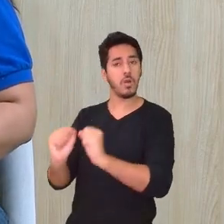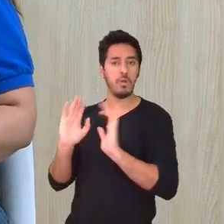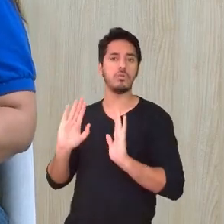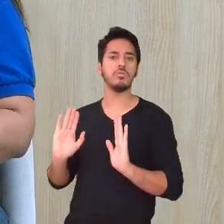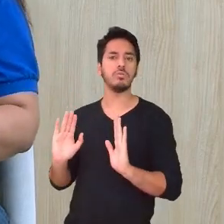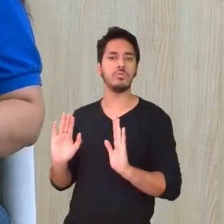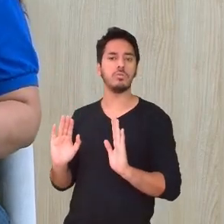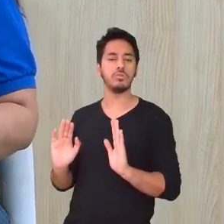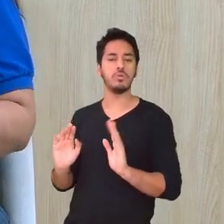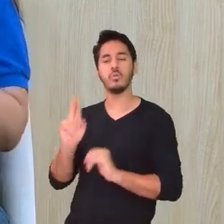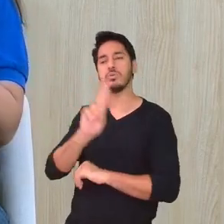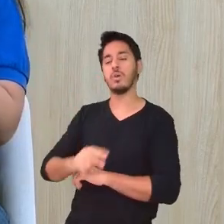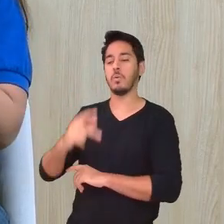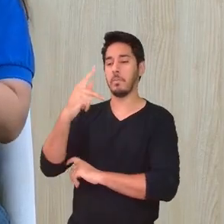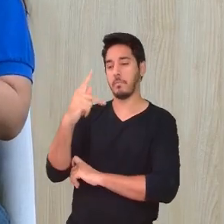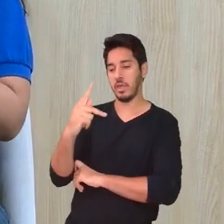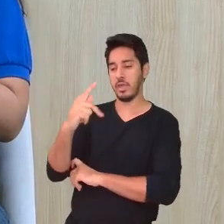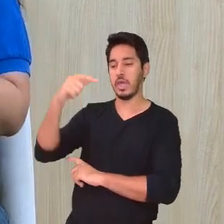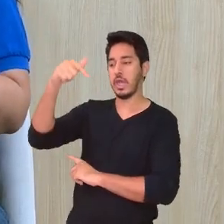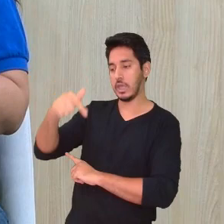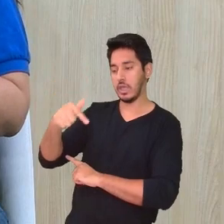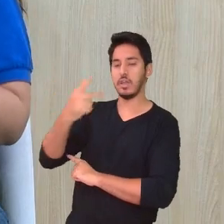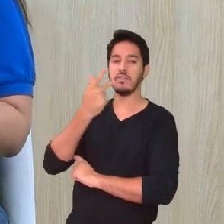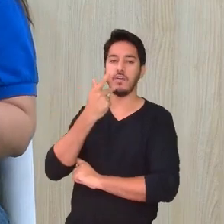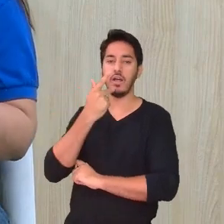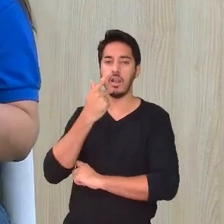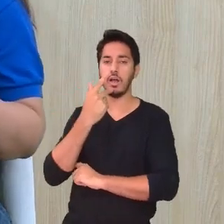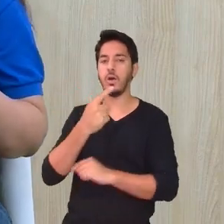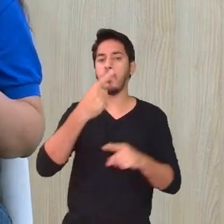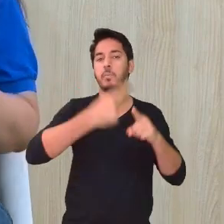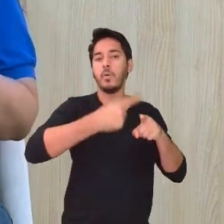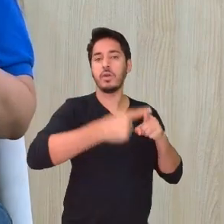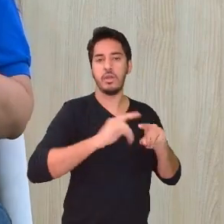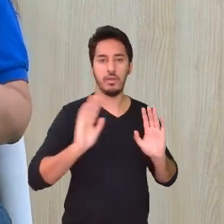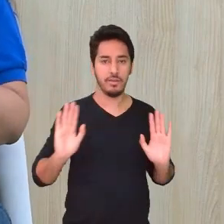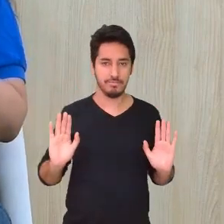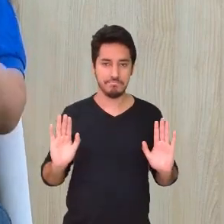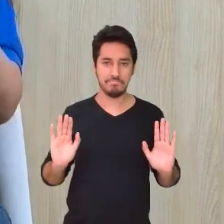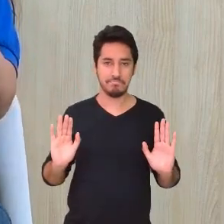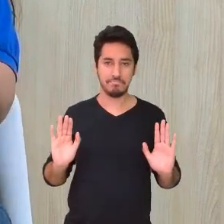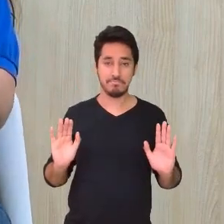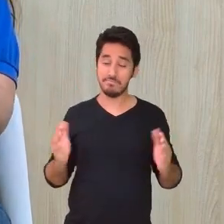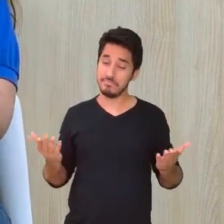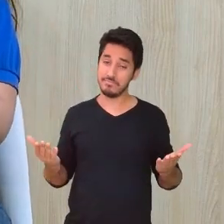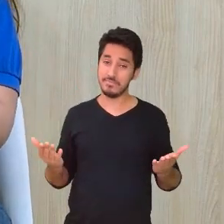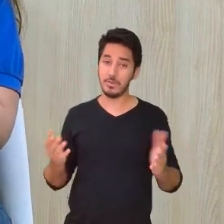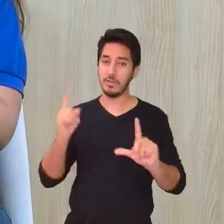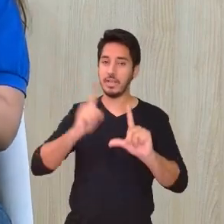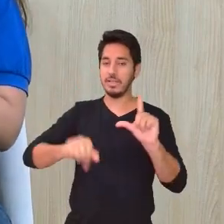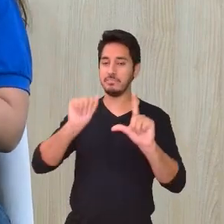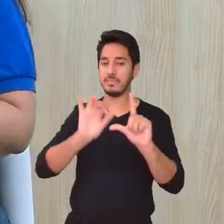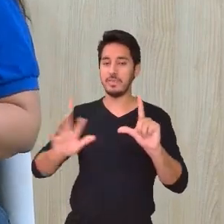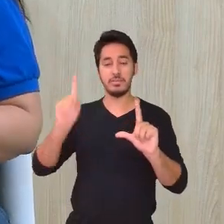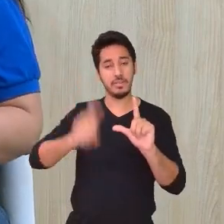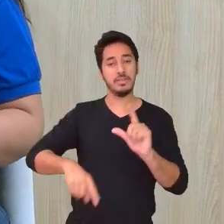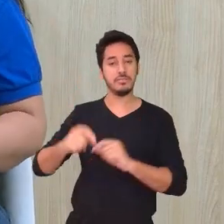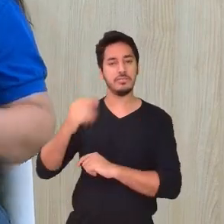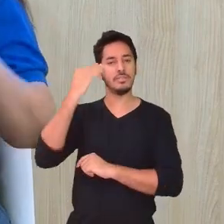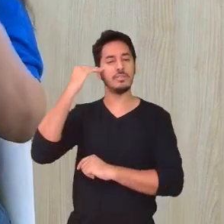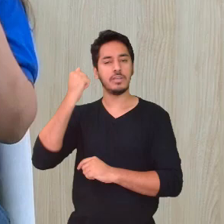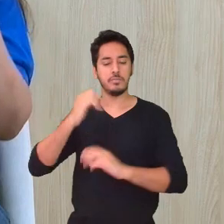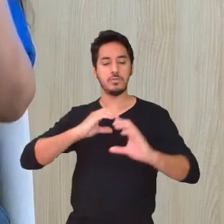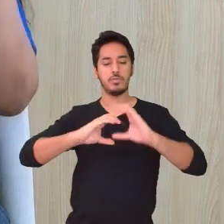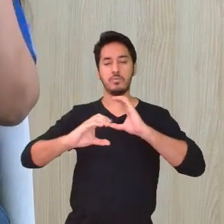um PQ para falar de um porquê. Não é? Não precisa. Então, letramento é isso, é a gente saber se